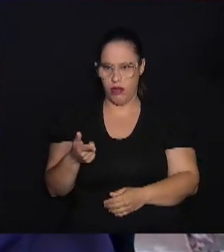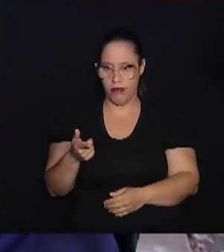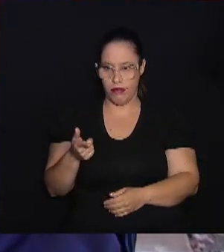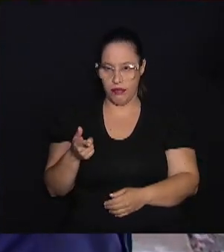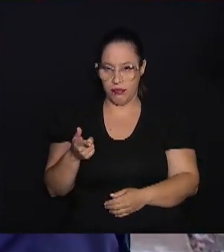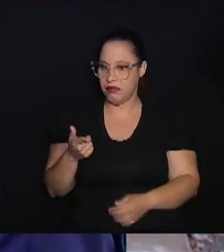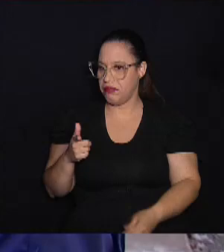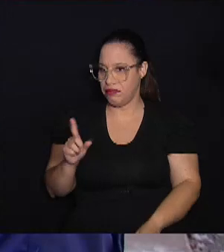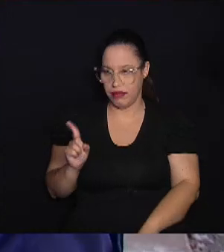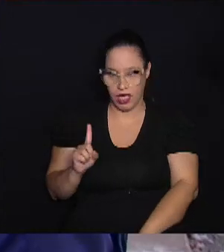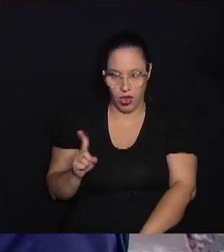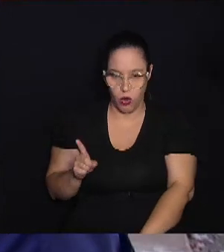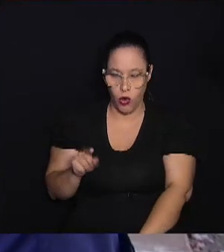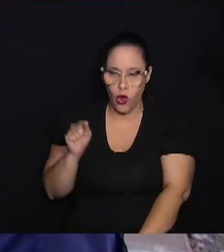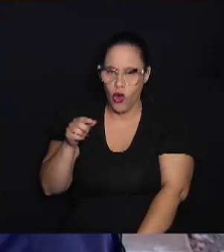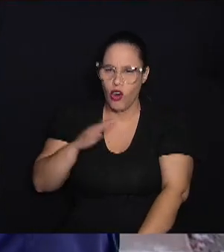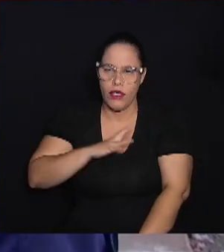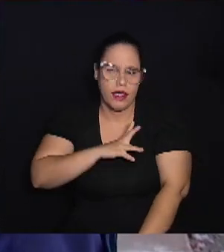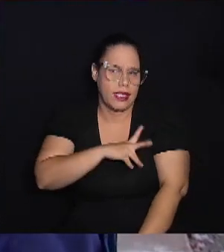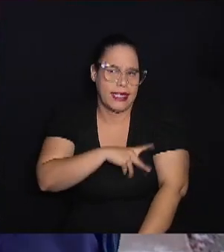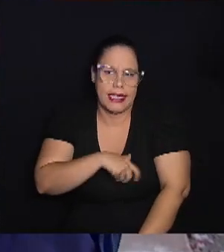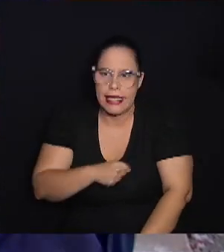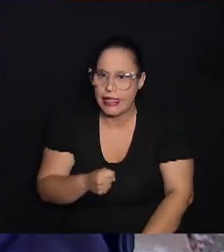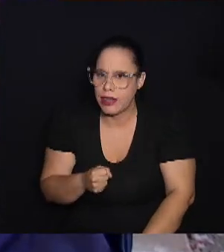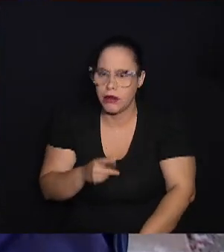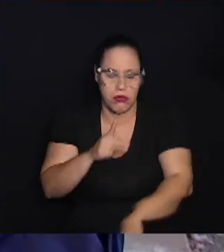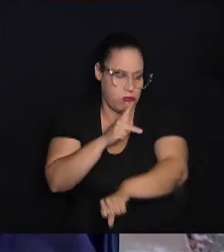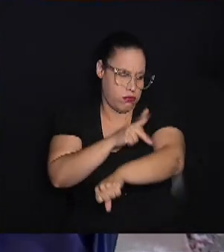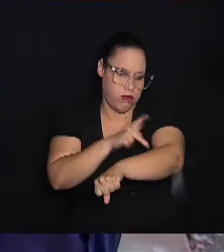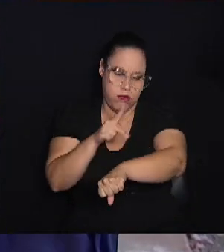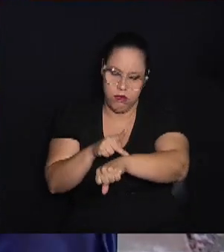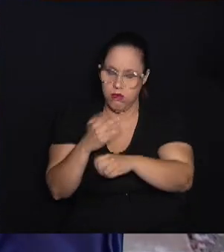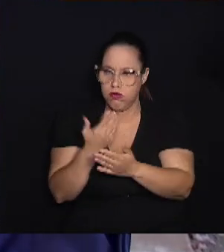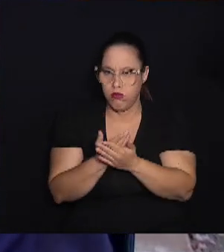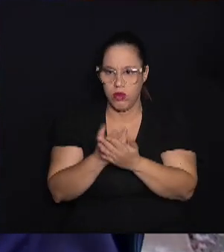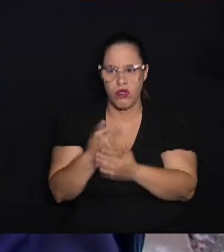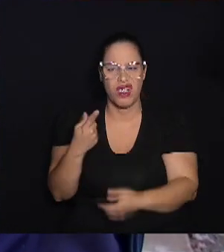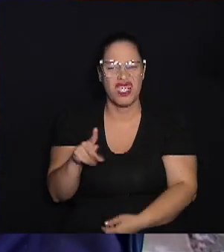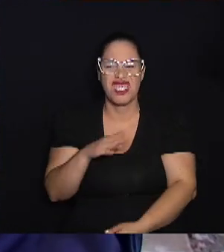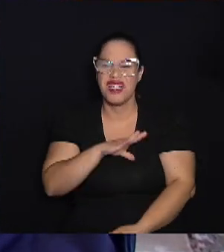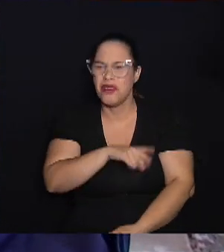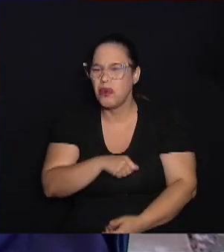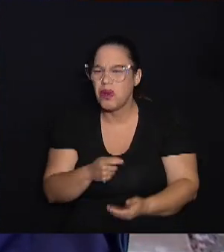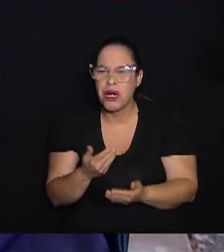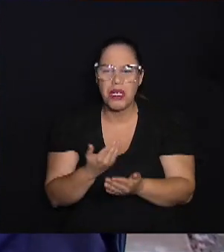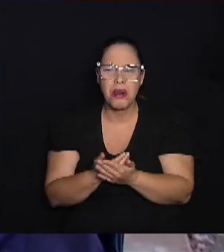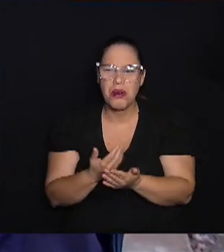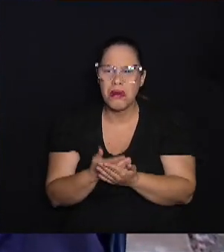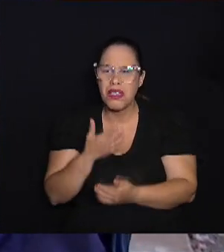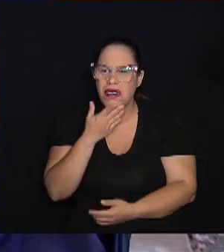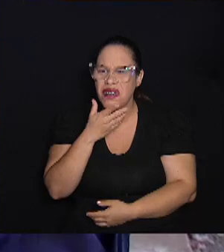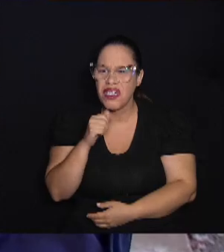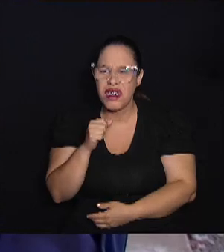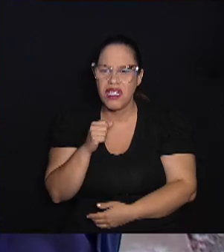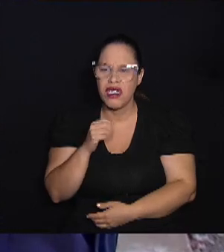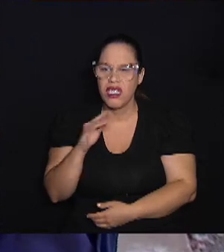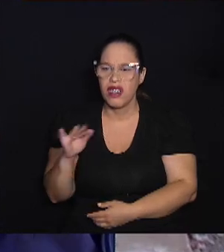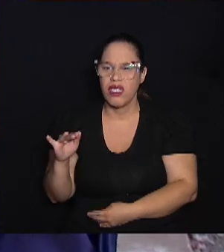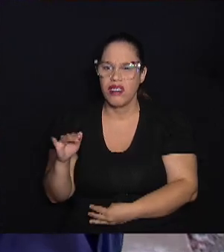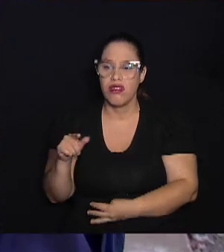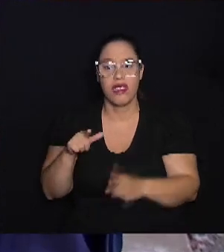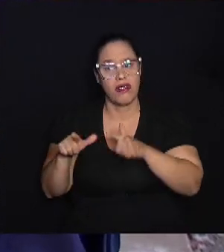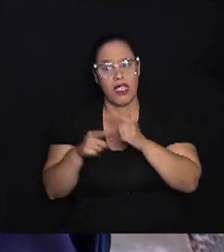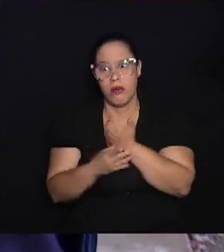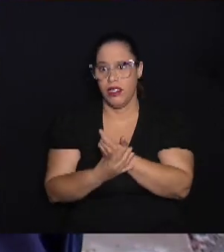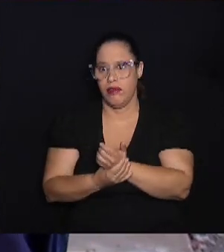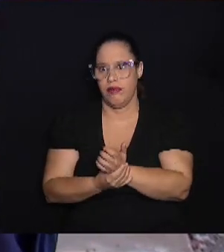amar a criança. Mesmo que você estude pedagogia e tudo, se você não amar a criança, você não trabalha. E o fôlego nosso vem do amor, vem